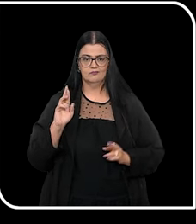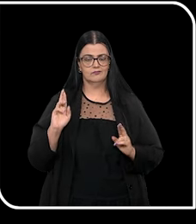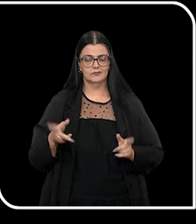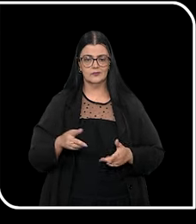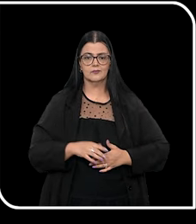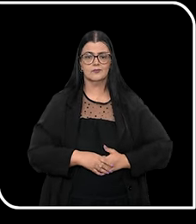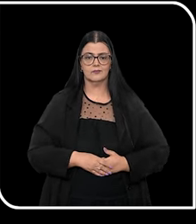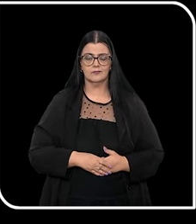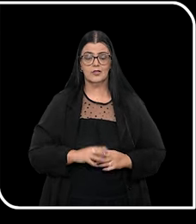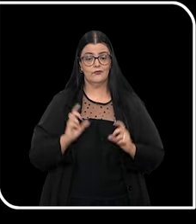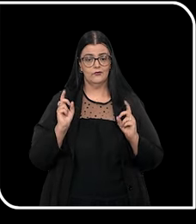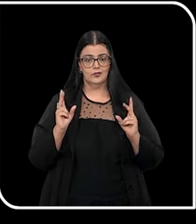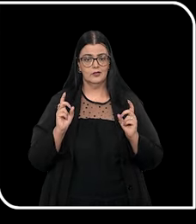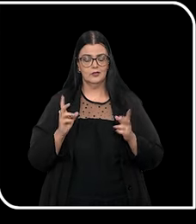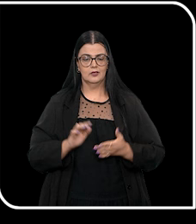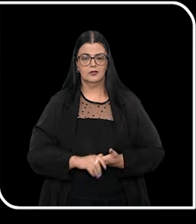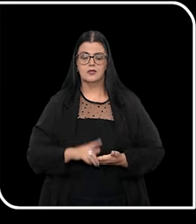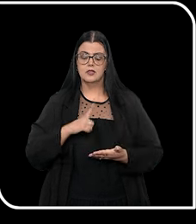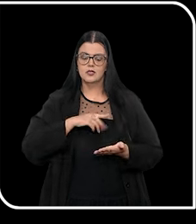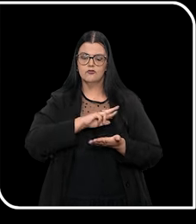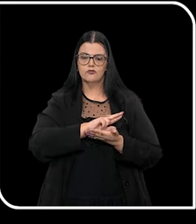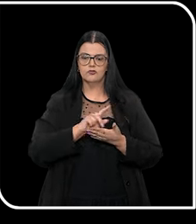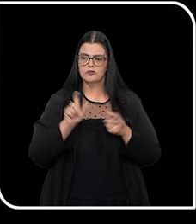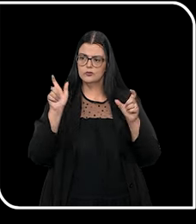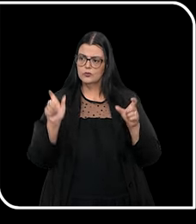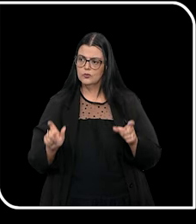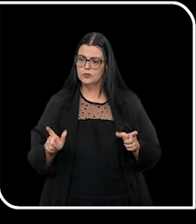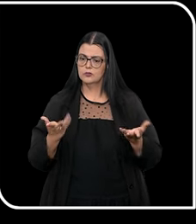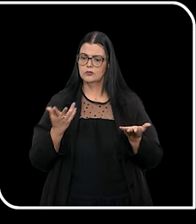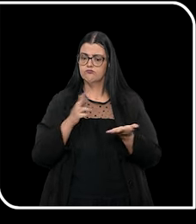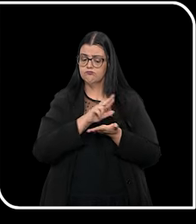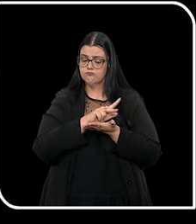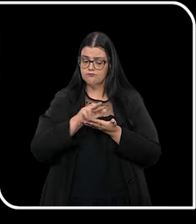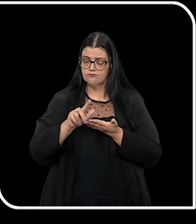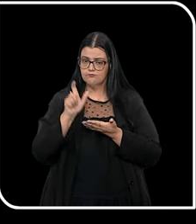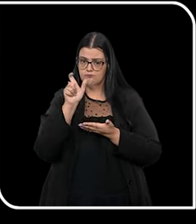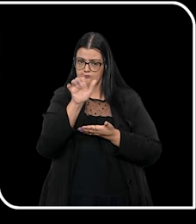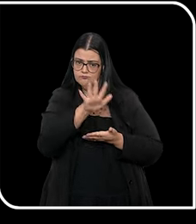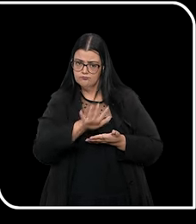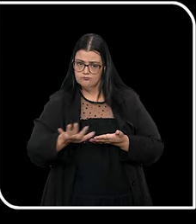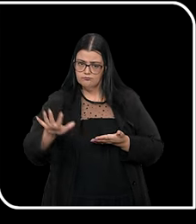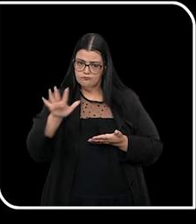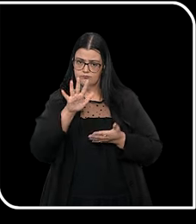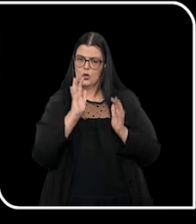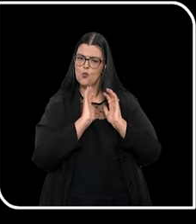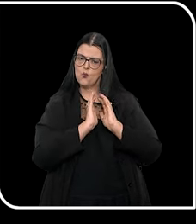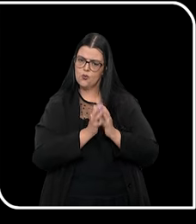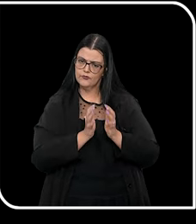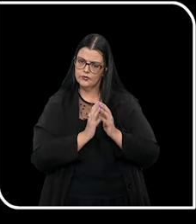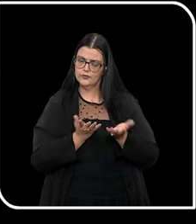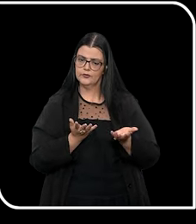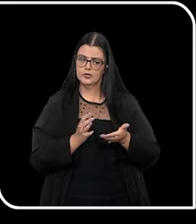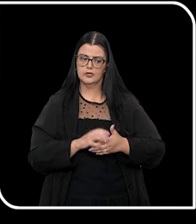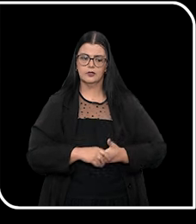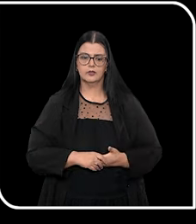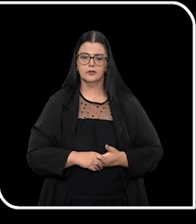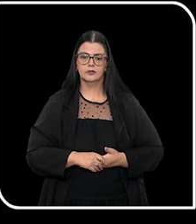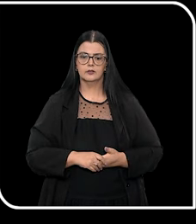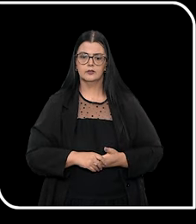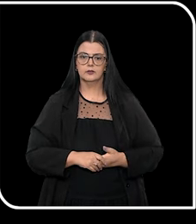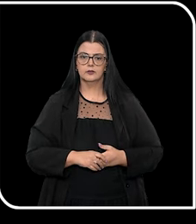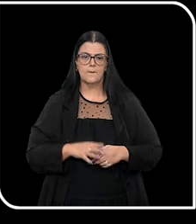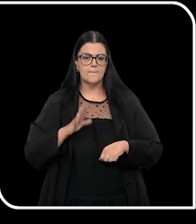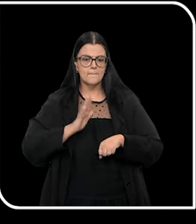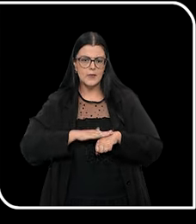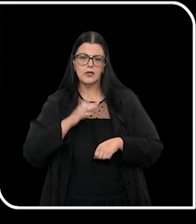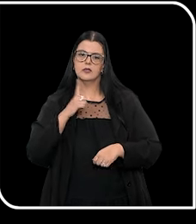chegaria dessa forma pro mercado então quanto mais diverso quanto mais plural o meu círculo de convivência